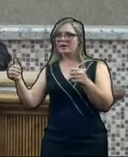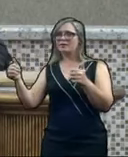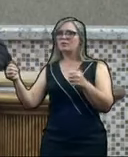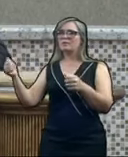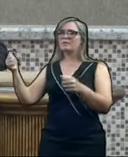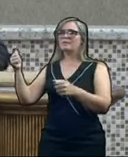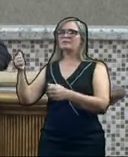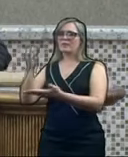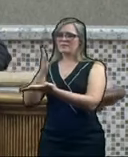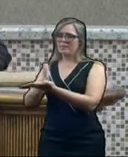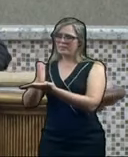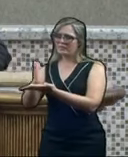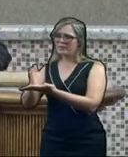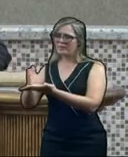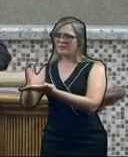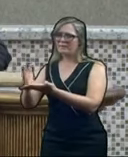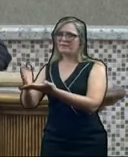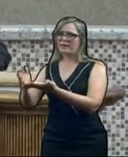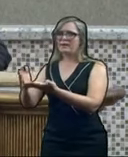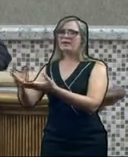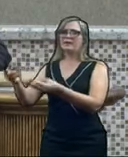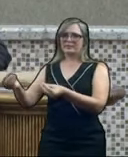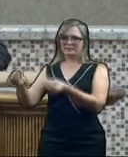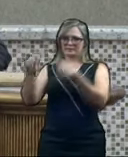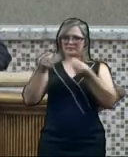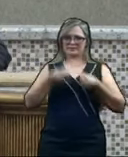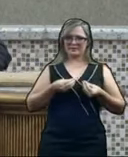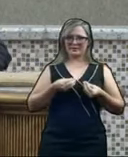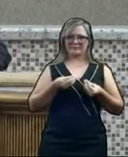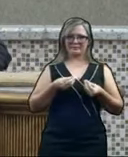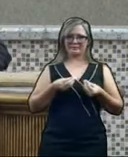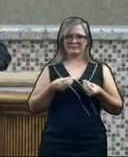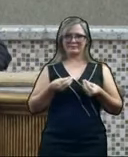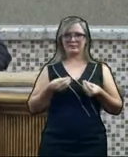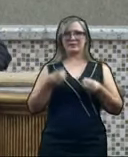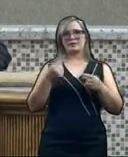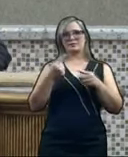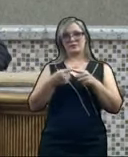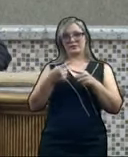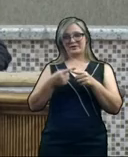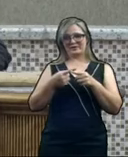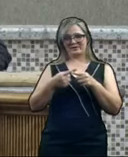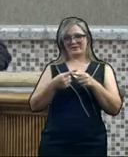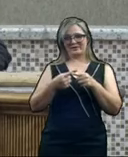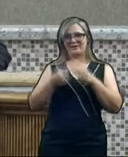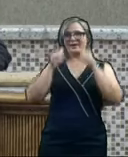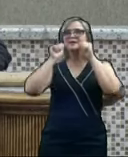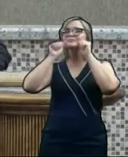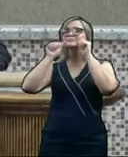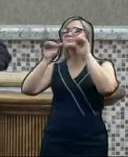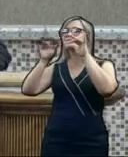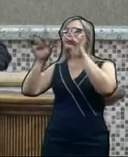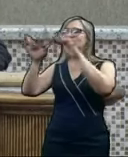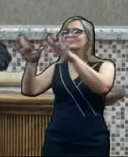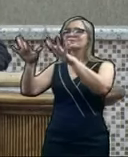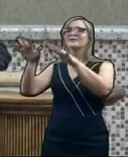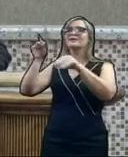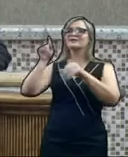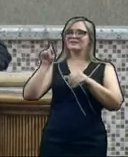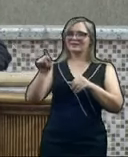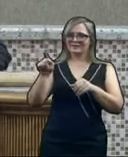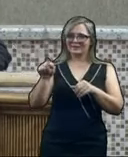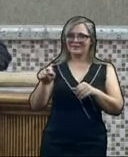sobre o filho mais velho e aí esperar que acontecer se eu estivesse acontecer Esperasse a morte